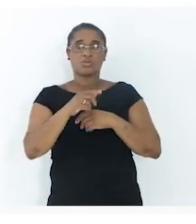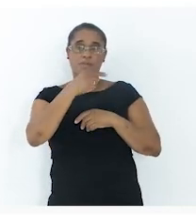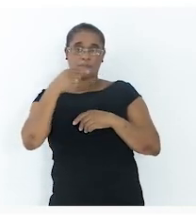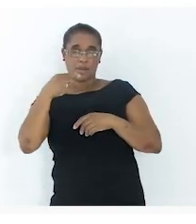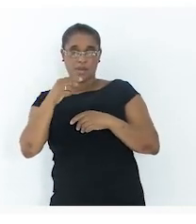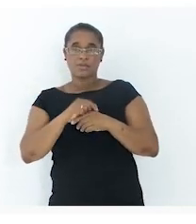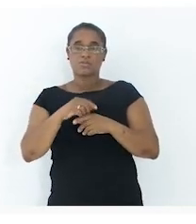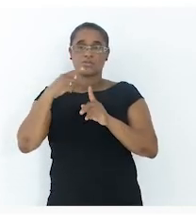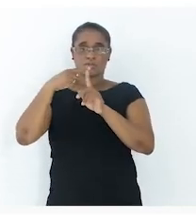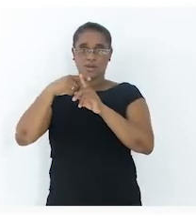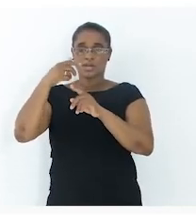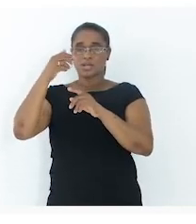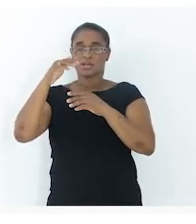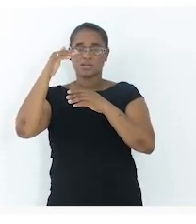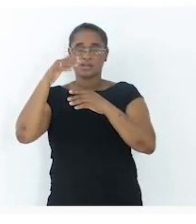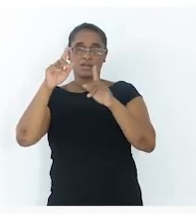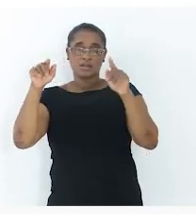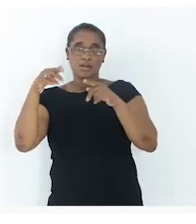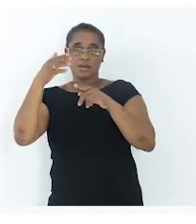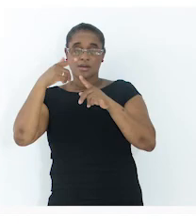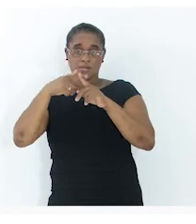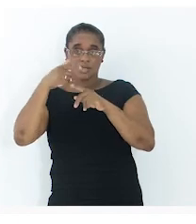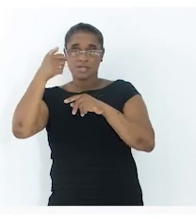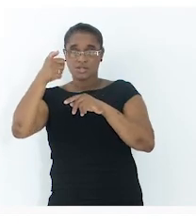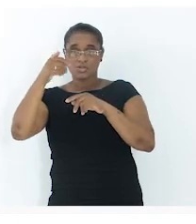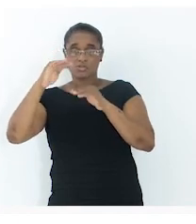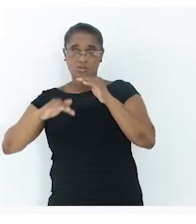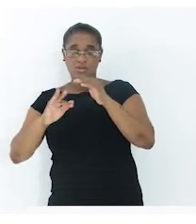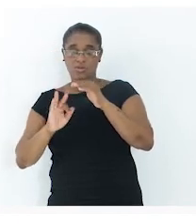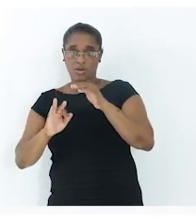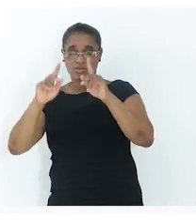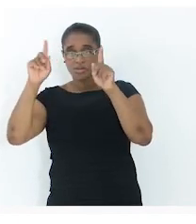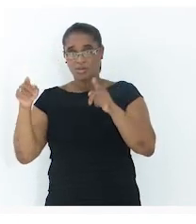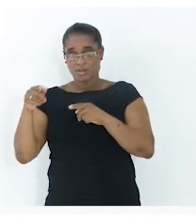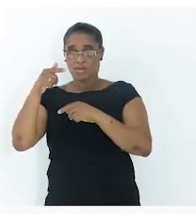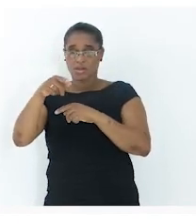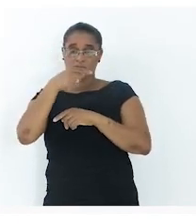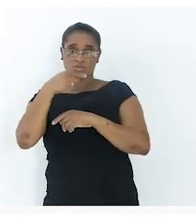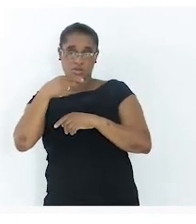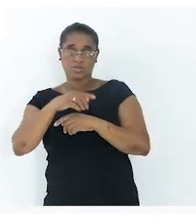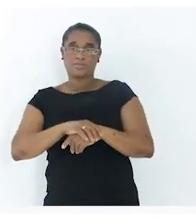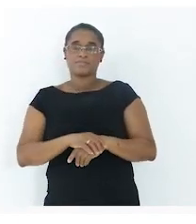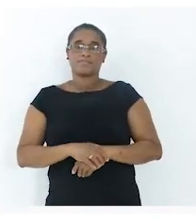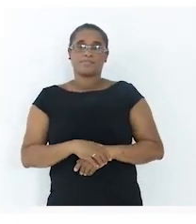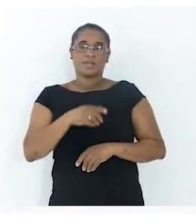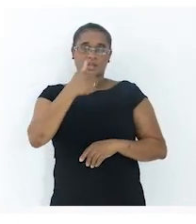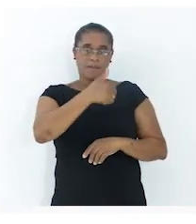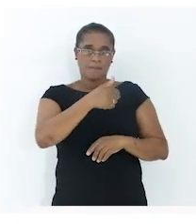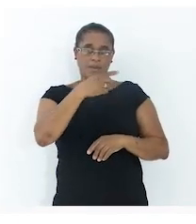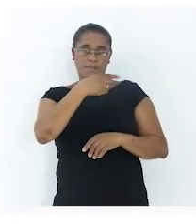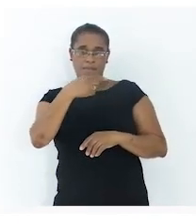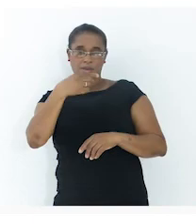menos mais 5 sobre 4 entre parênteses. Nós temos ali uma subtração. A linha B,